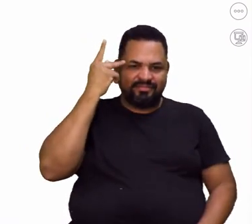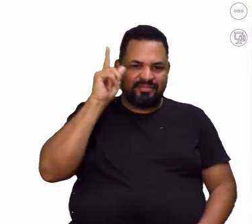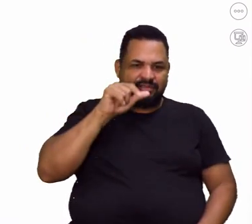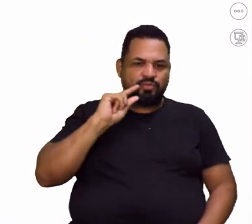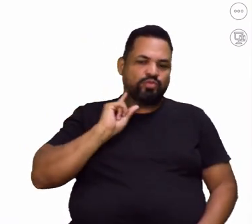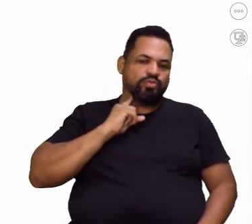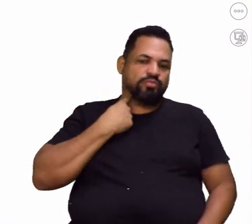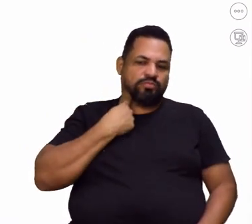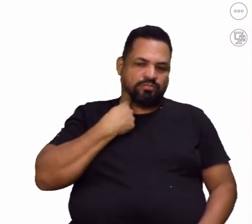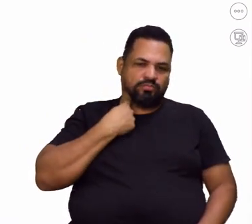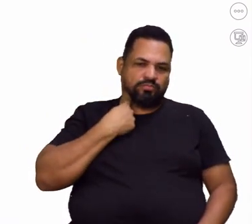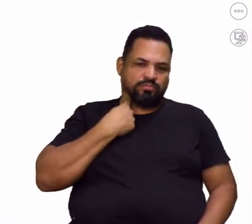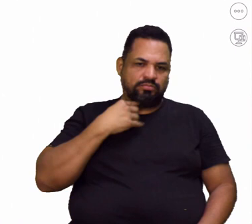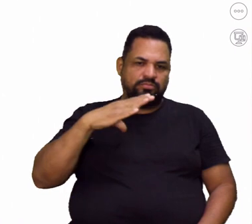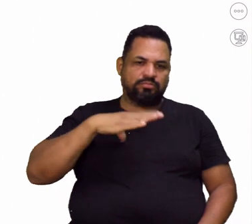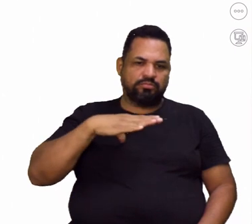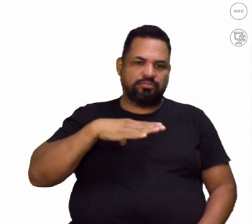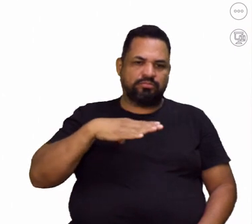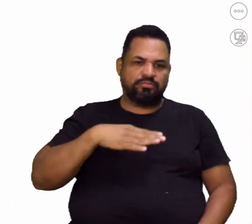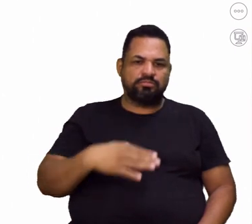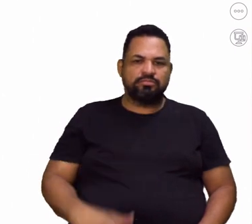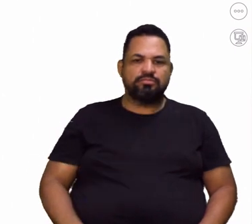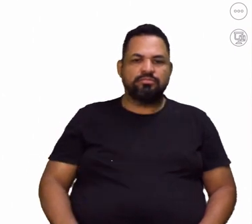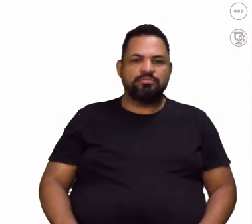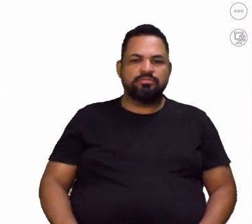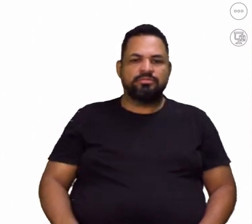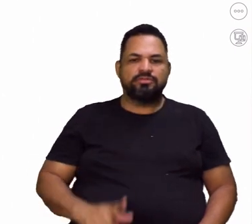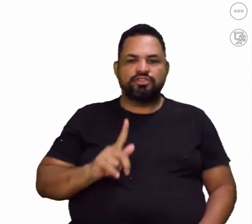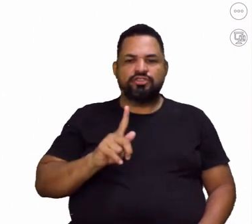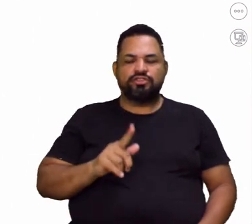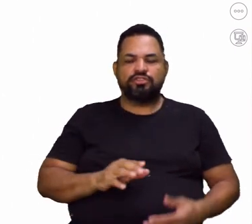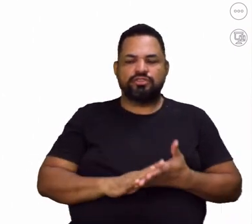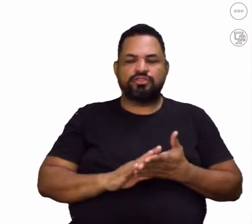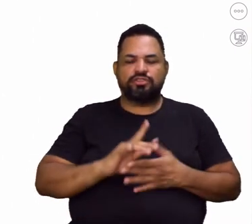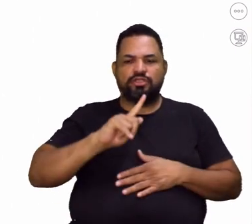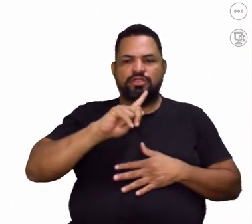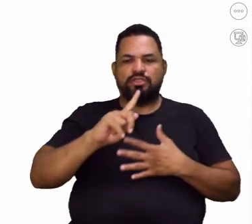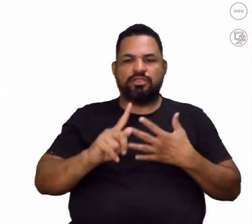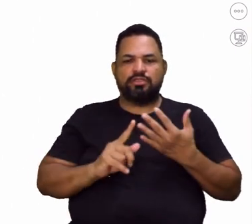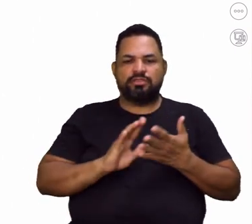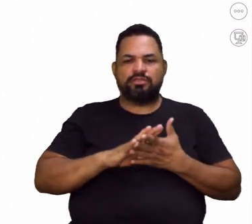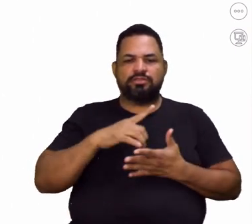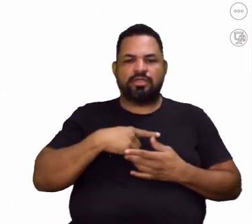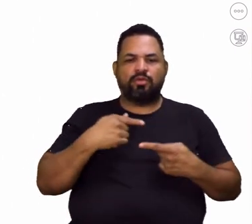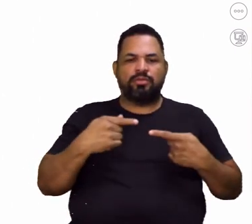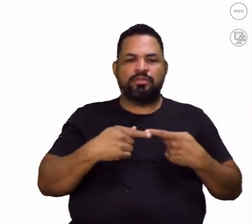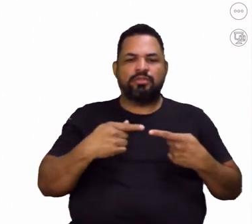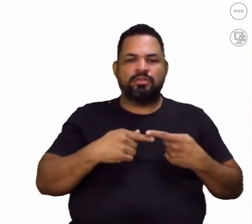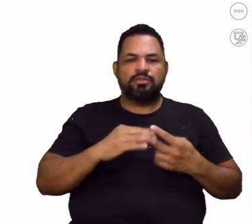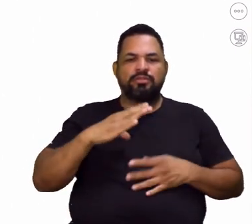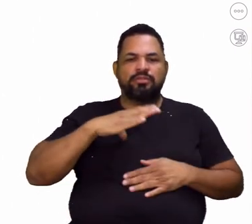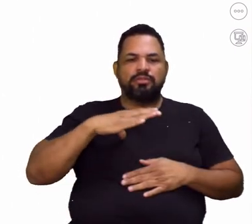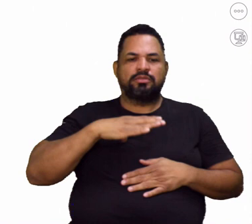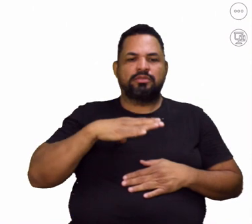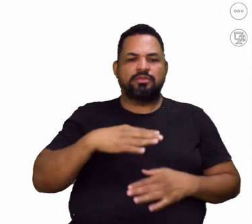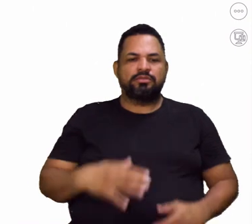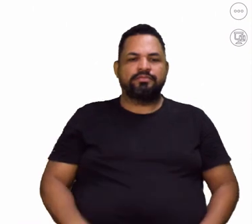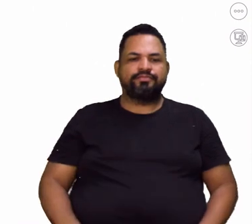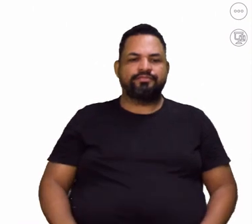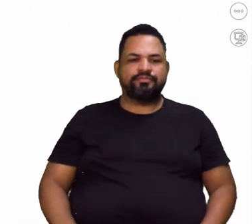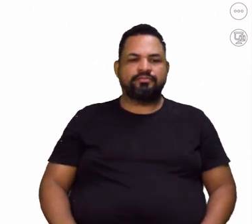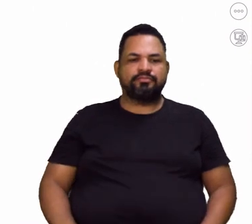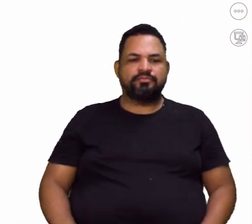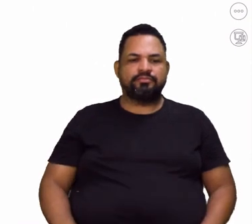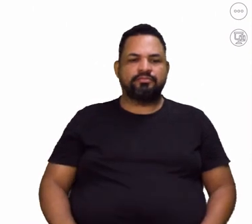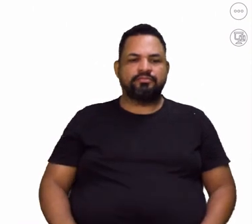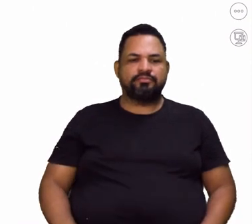Paulo é suja. Então, há uma silepse de gênero que está concordando com a cidade. São Paulo, a cidade de São Paulo